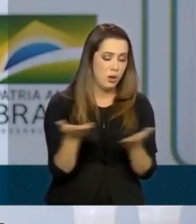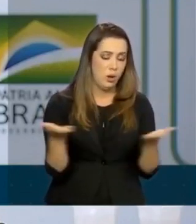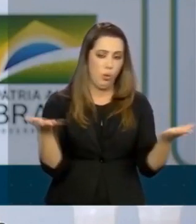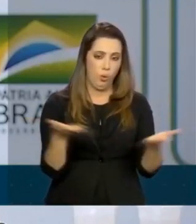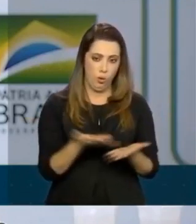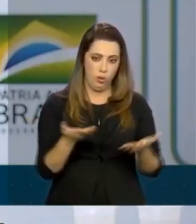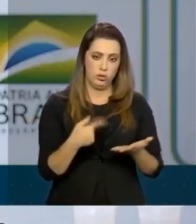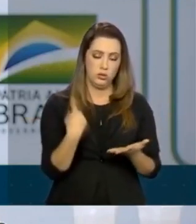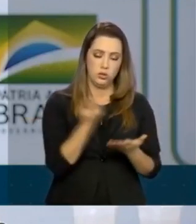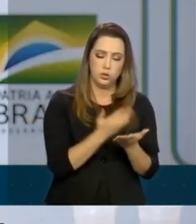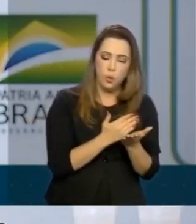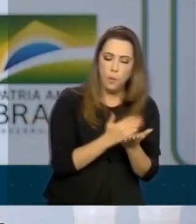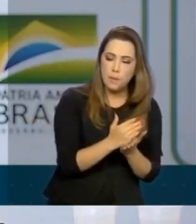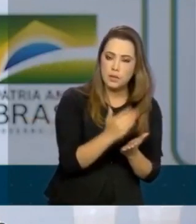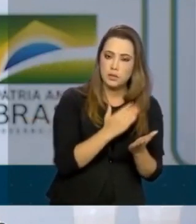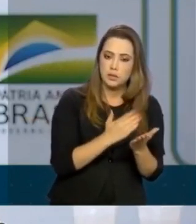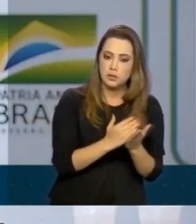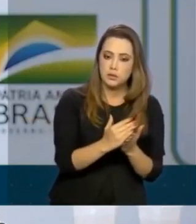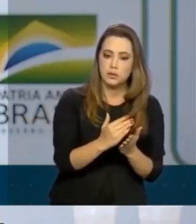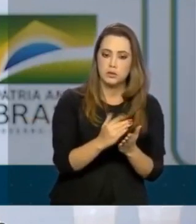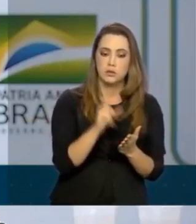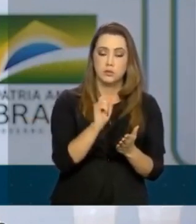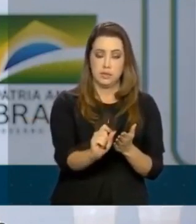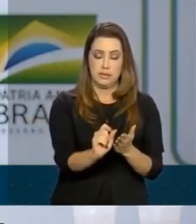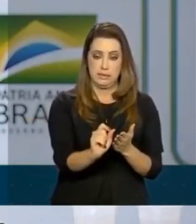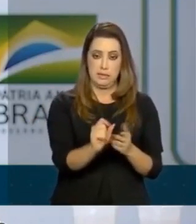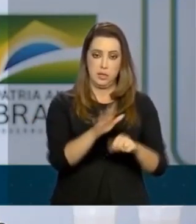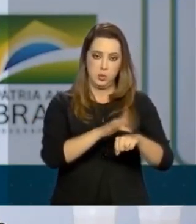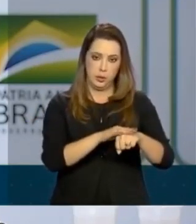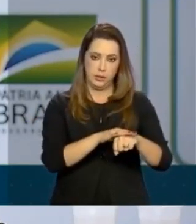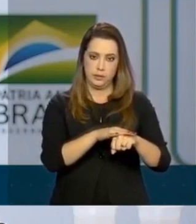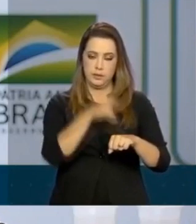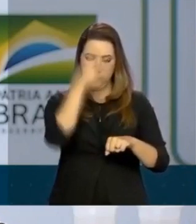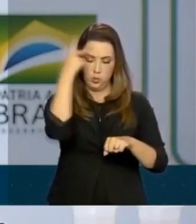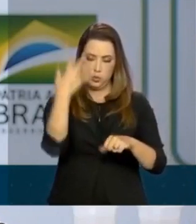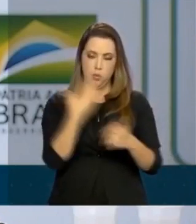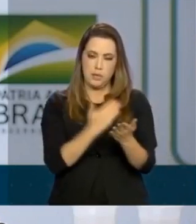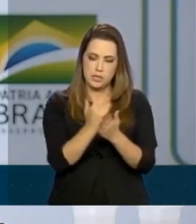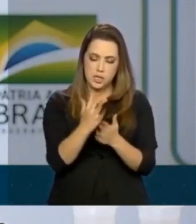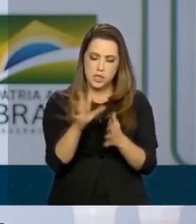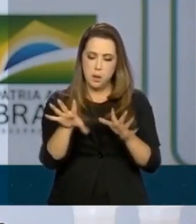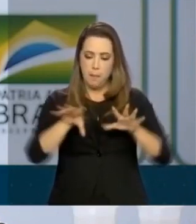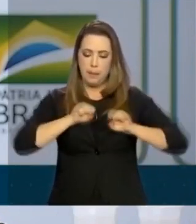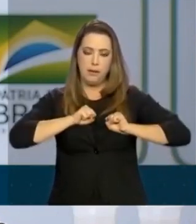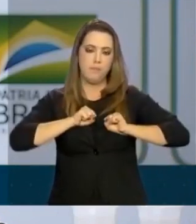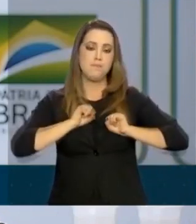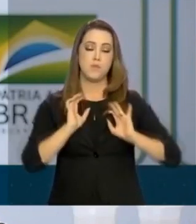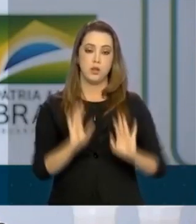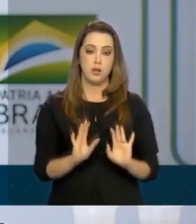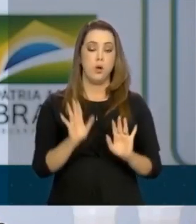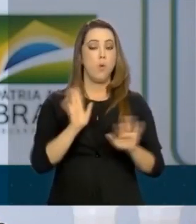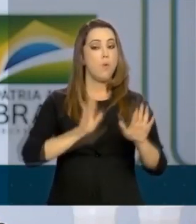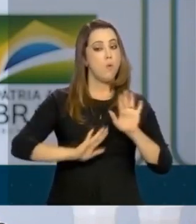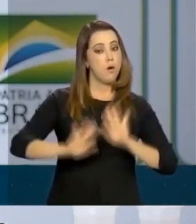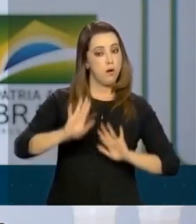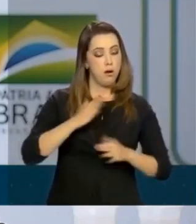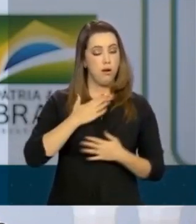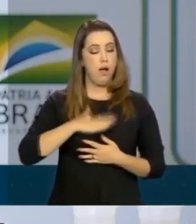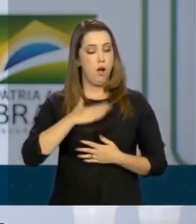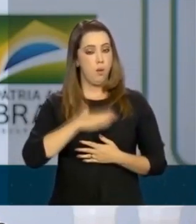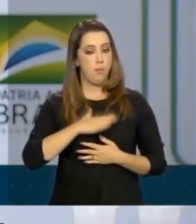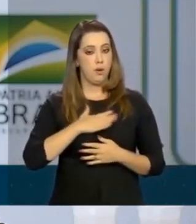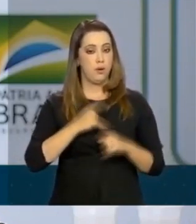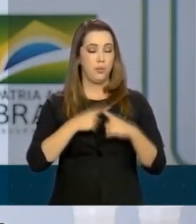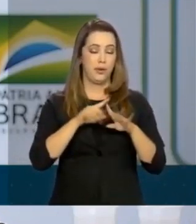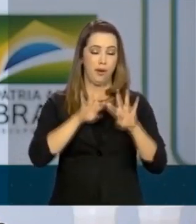nós estamos iniciando a curva, nós temos que ter muita calma, porque a quarentena é um remédio